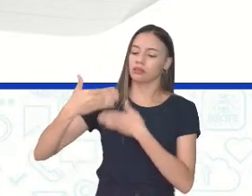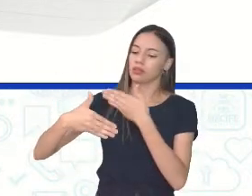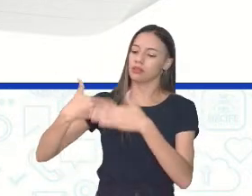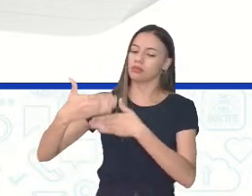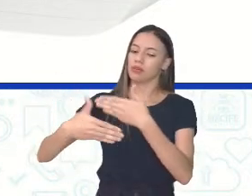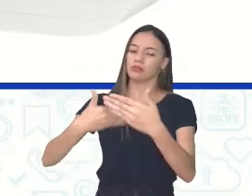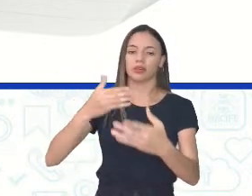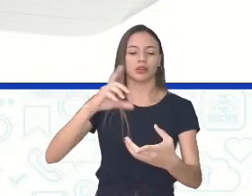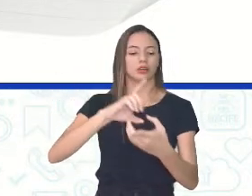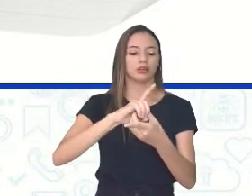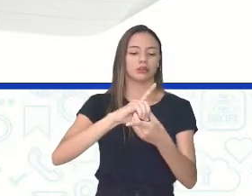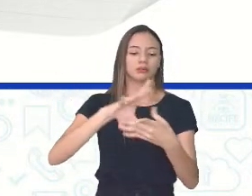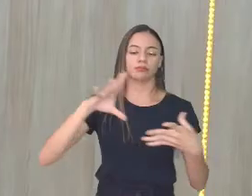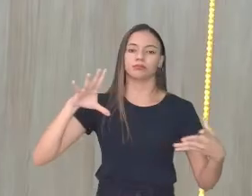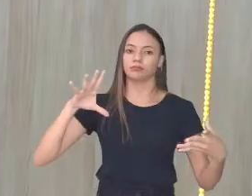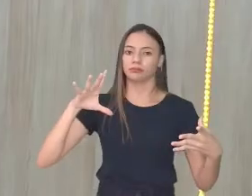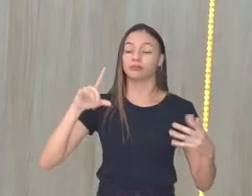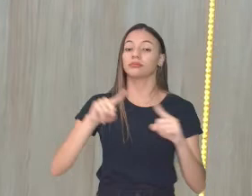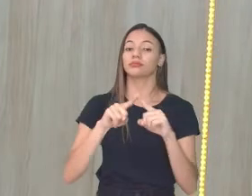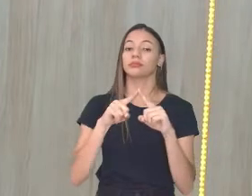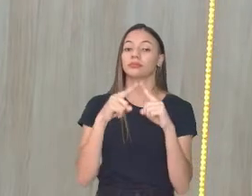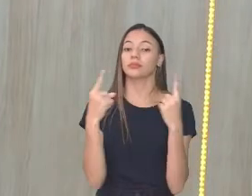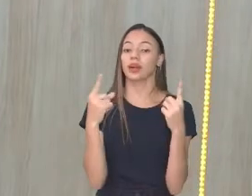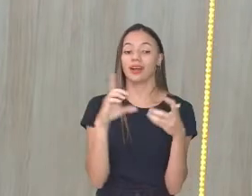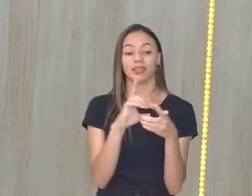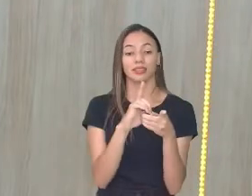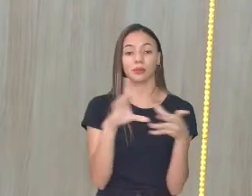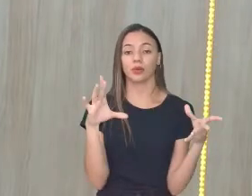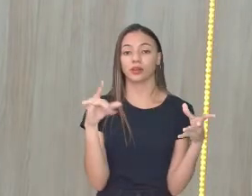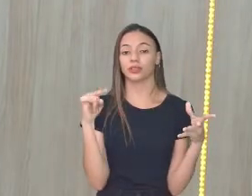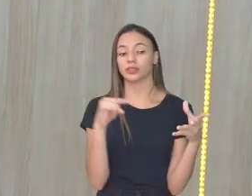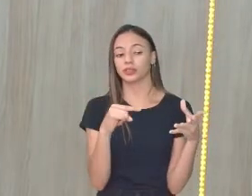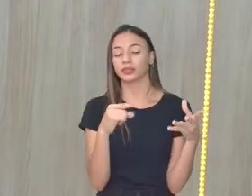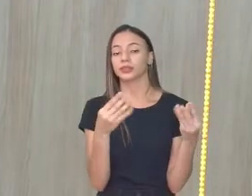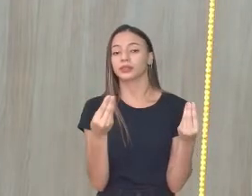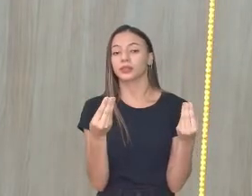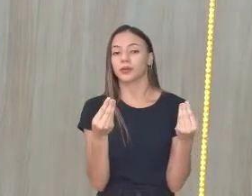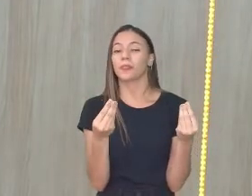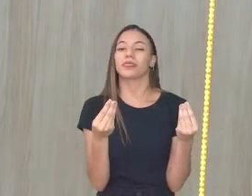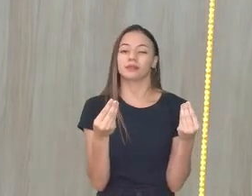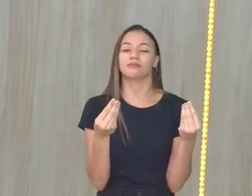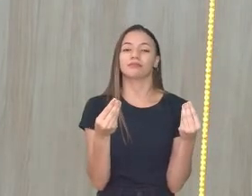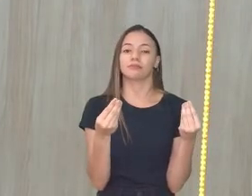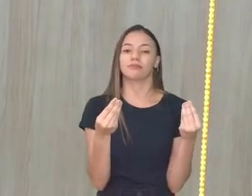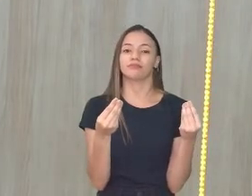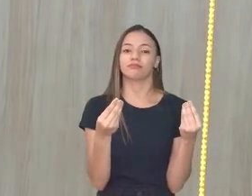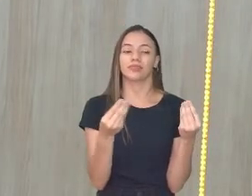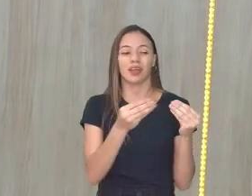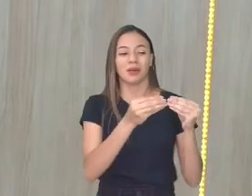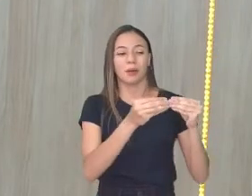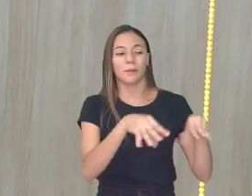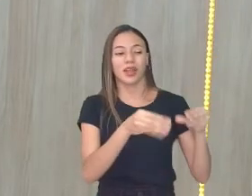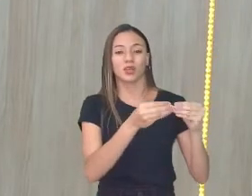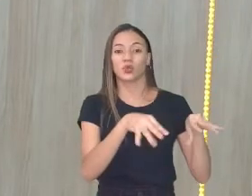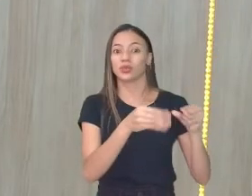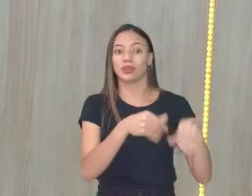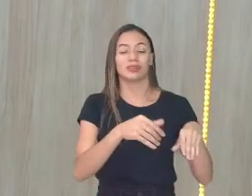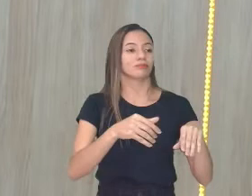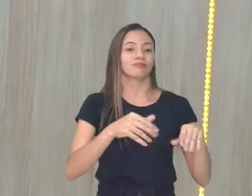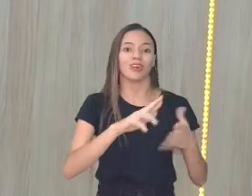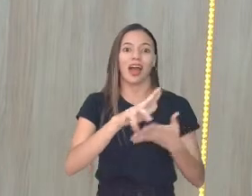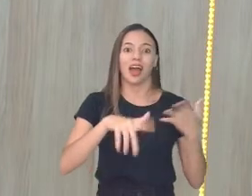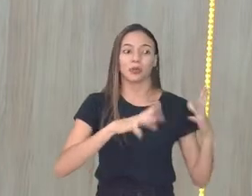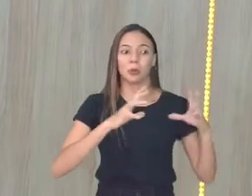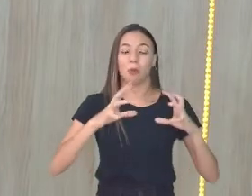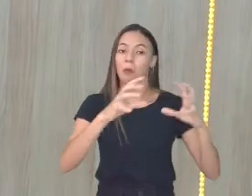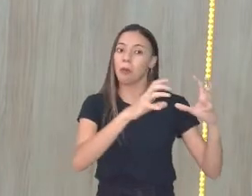de uma democracia, mas é uma democracia que vai sofrer constantes ataques. E isso é